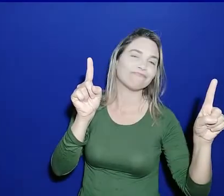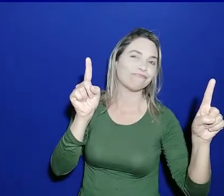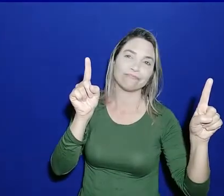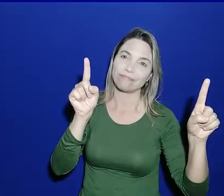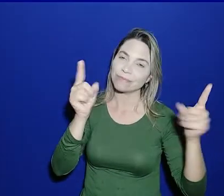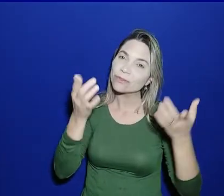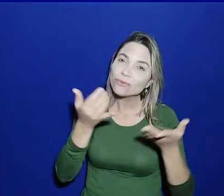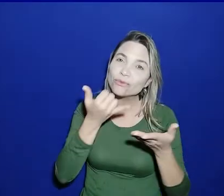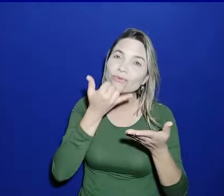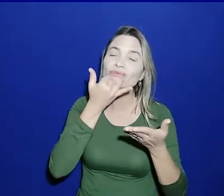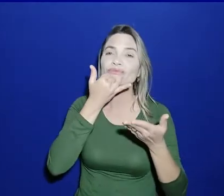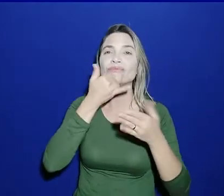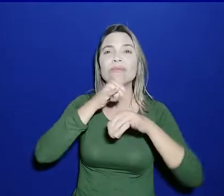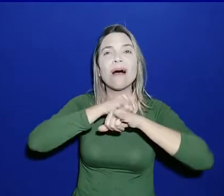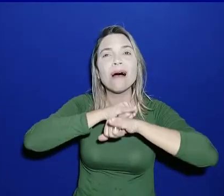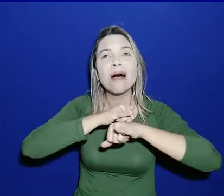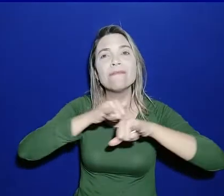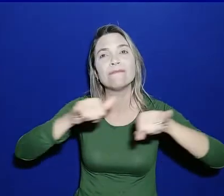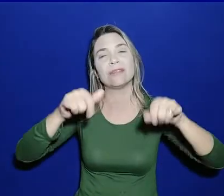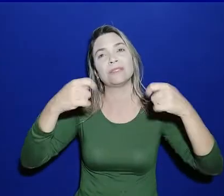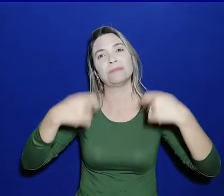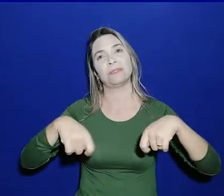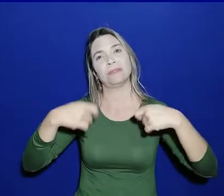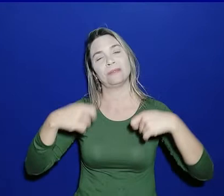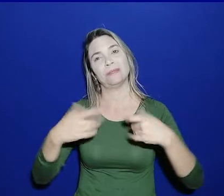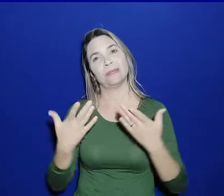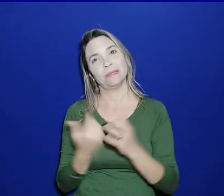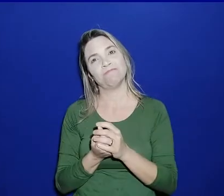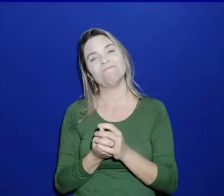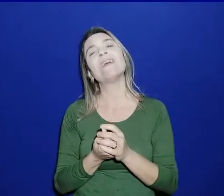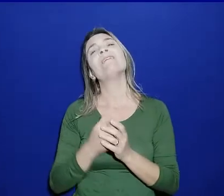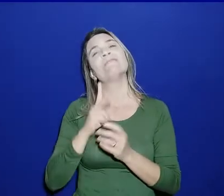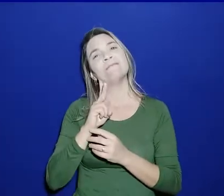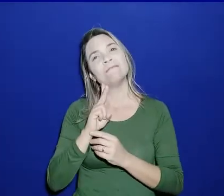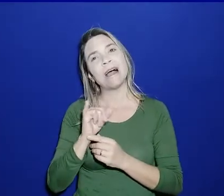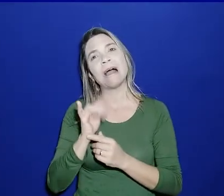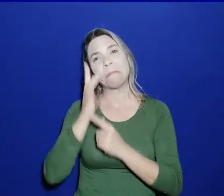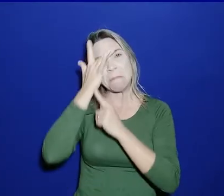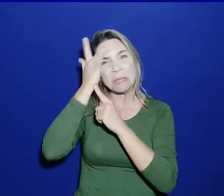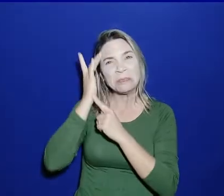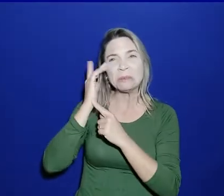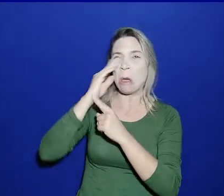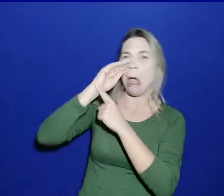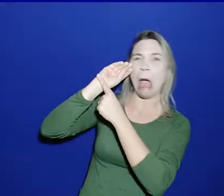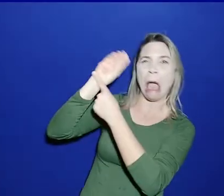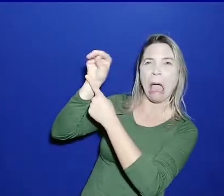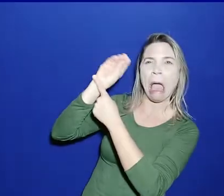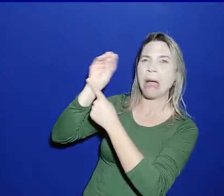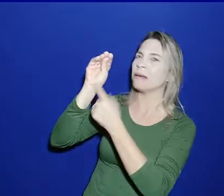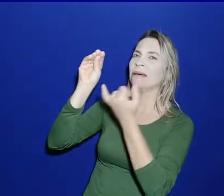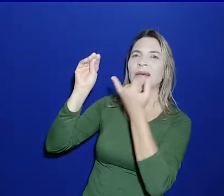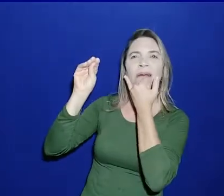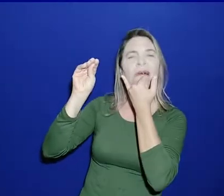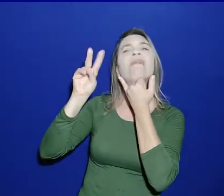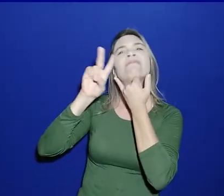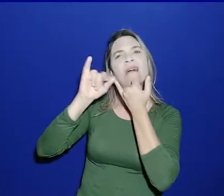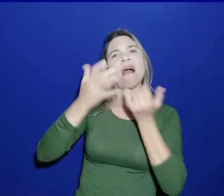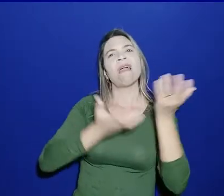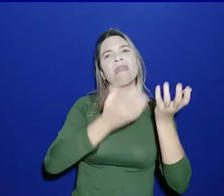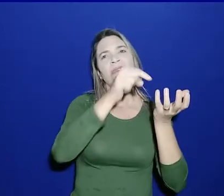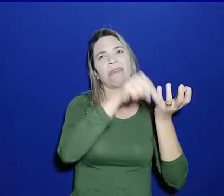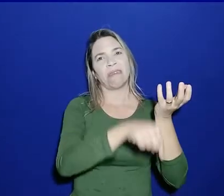prezado ouvinte, que Deus condenará aqueles que o rejeitaram à perdição